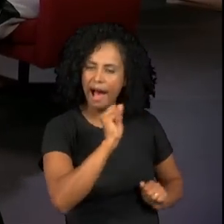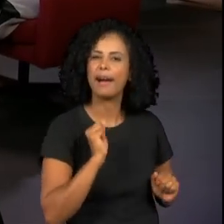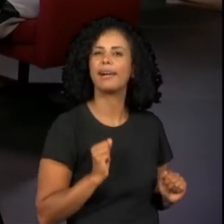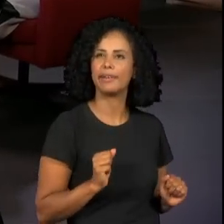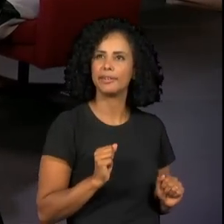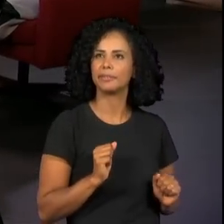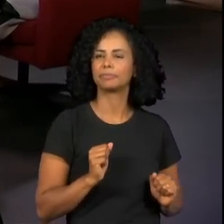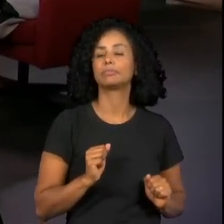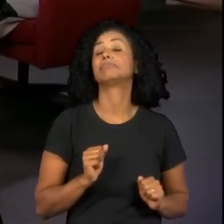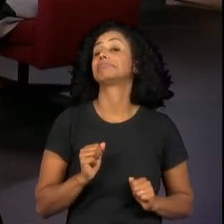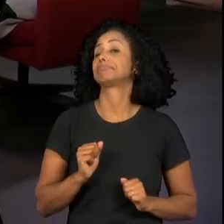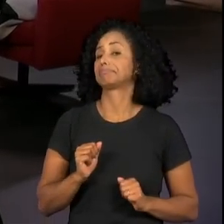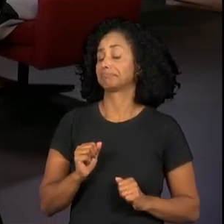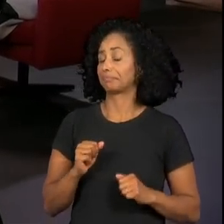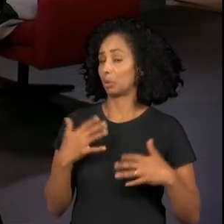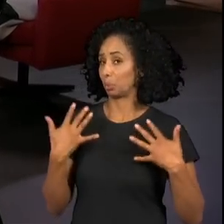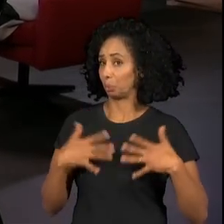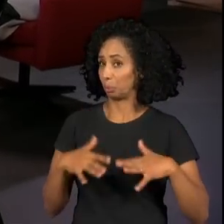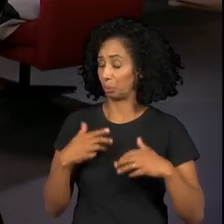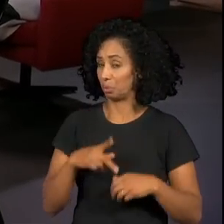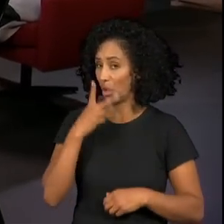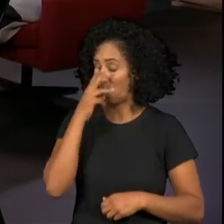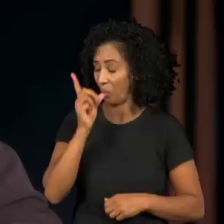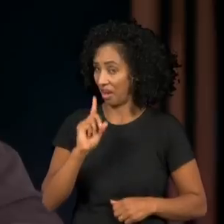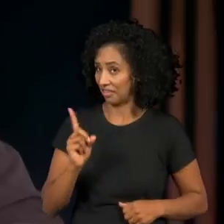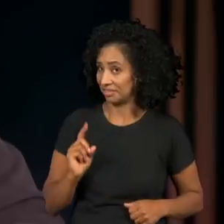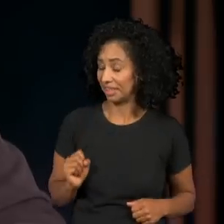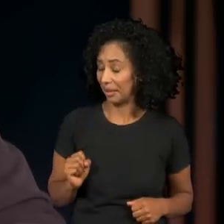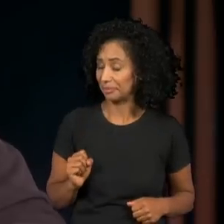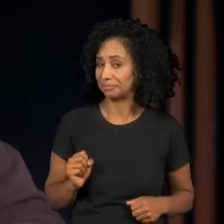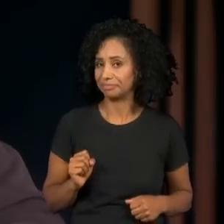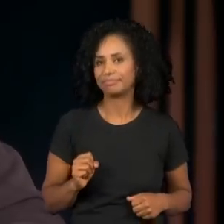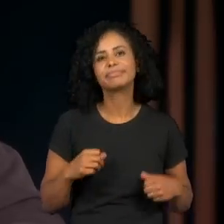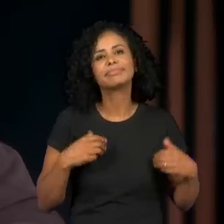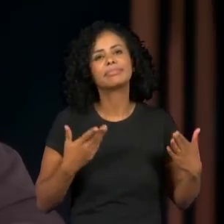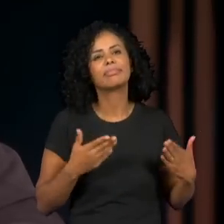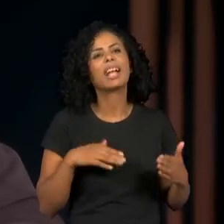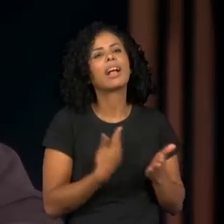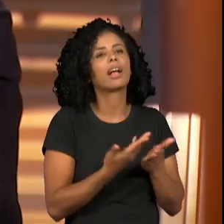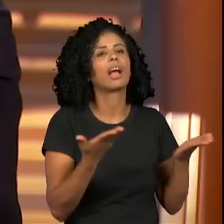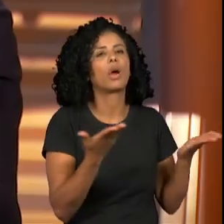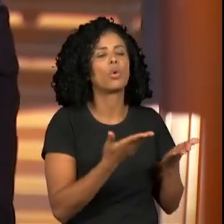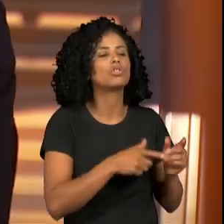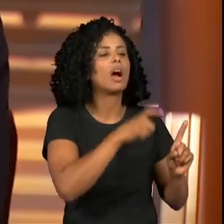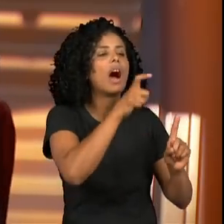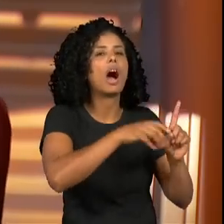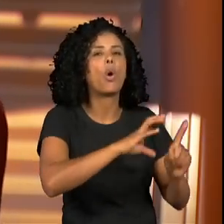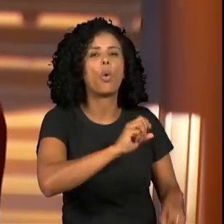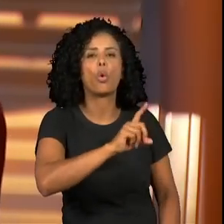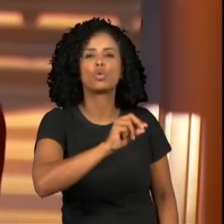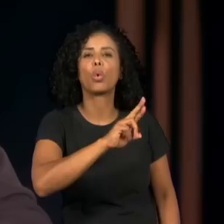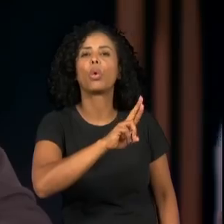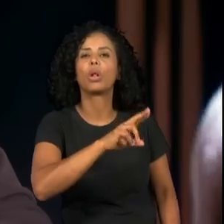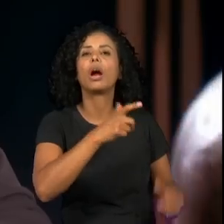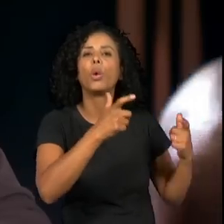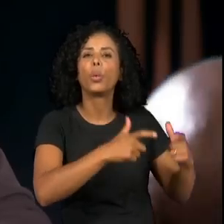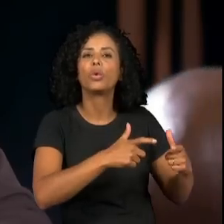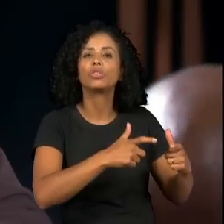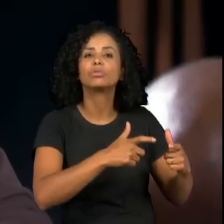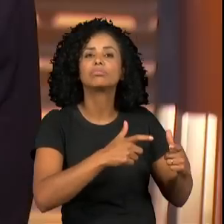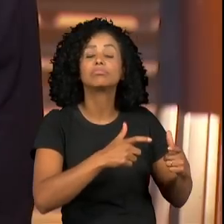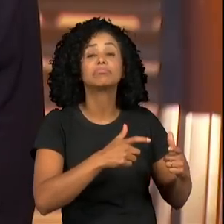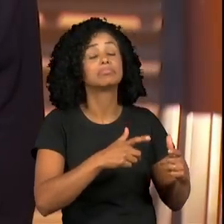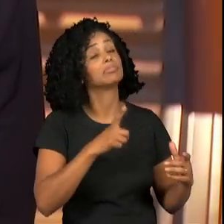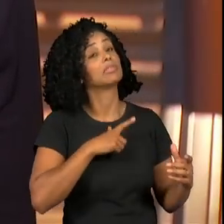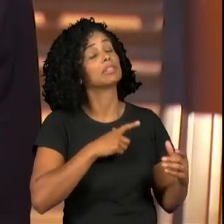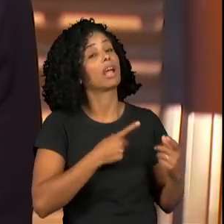é reincidente, né? É. E onde está ele hoje, hein? Pois é. Não, mas ele está abraçado com alguém. Mas o